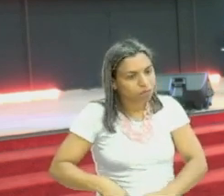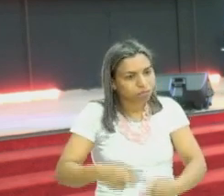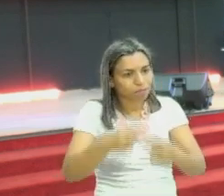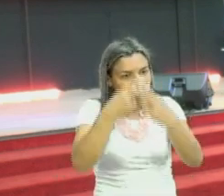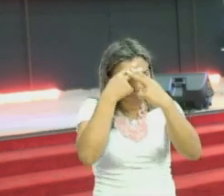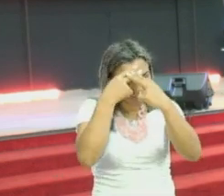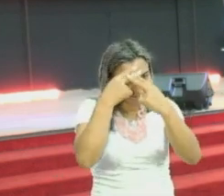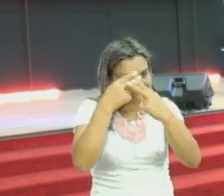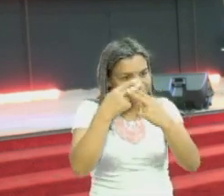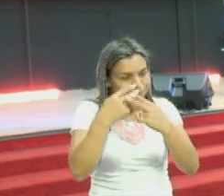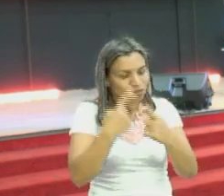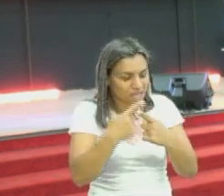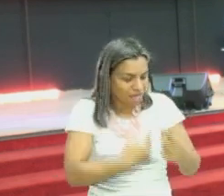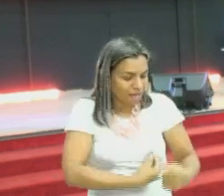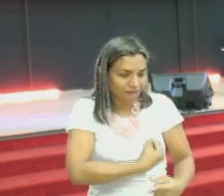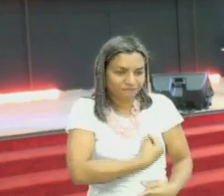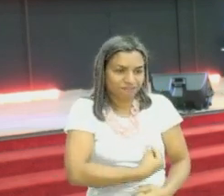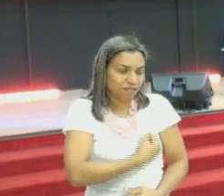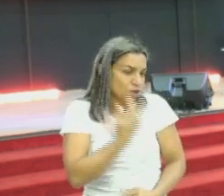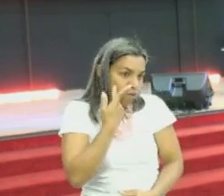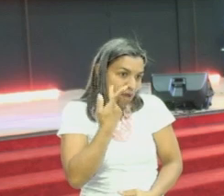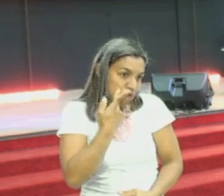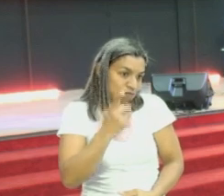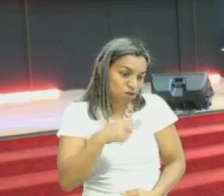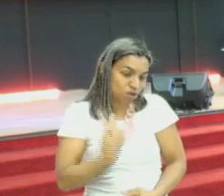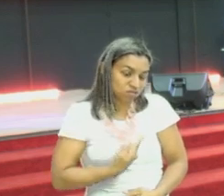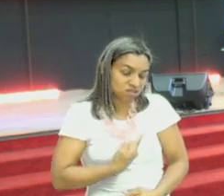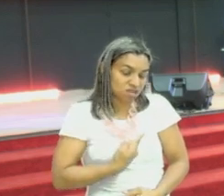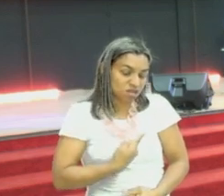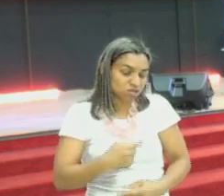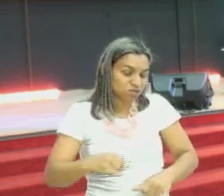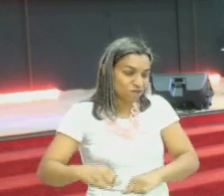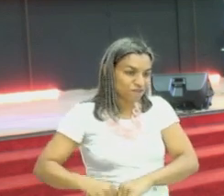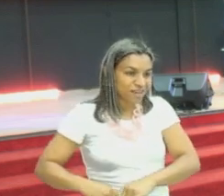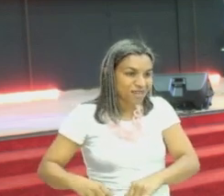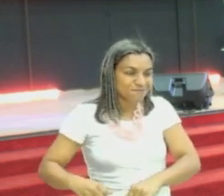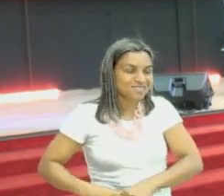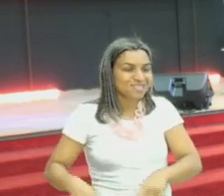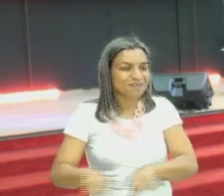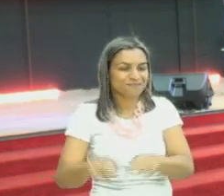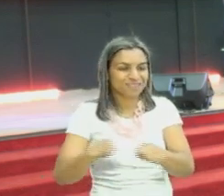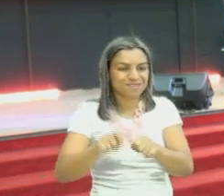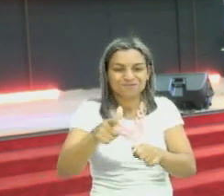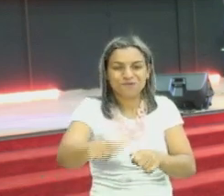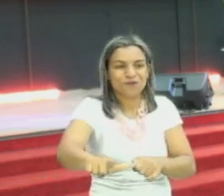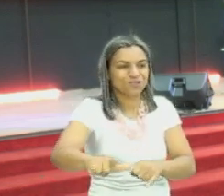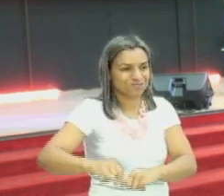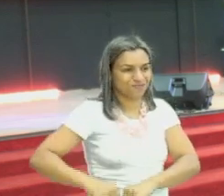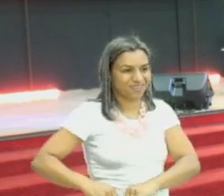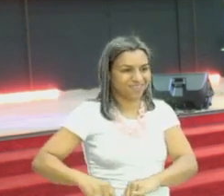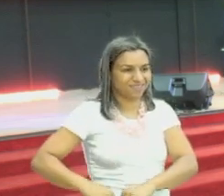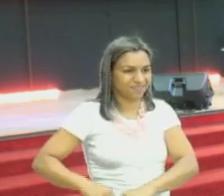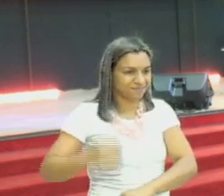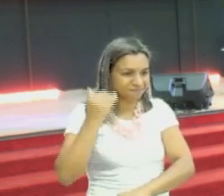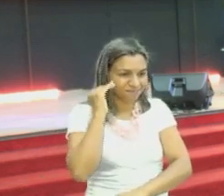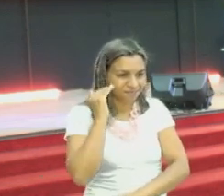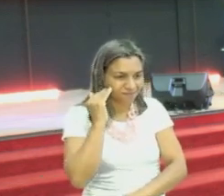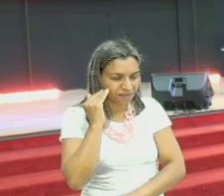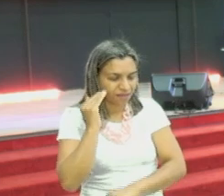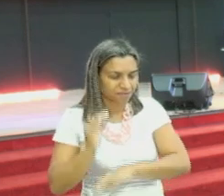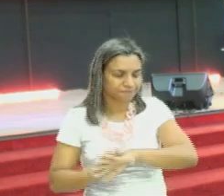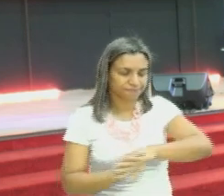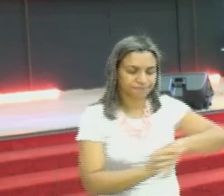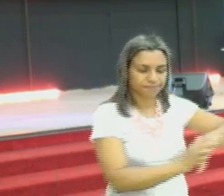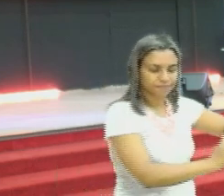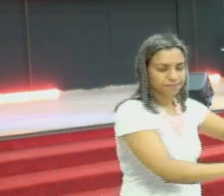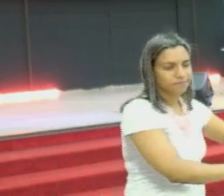somos feridos e ferimos. Um certo teólogo e pensador disse uma frase que eu também